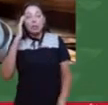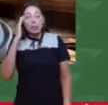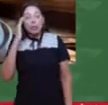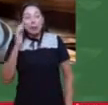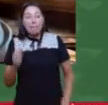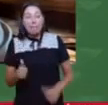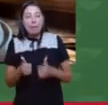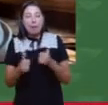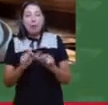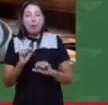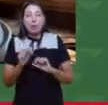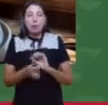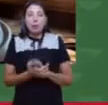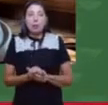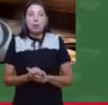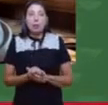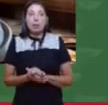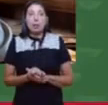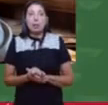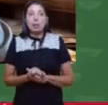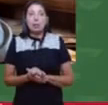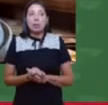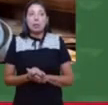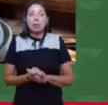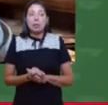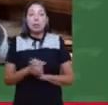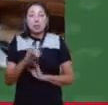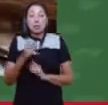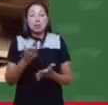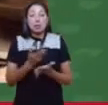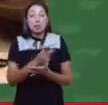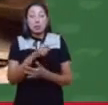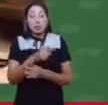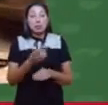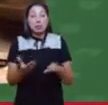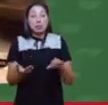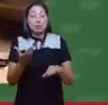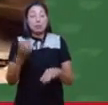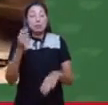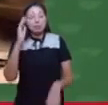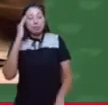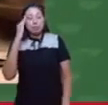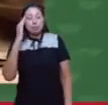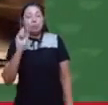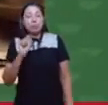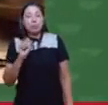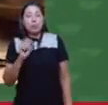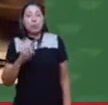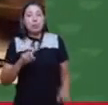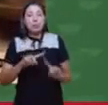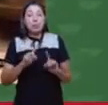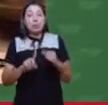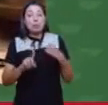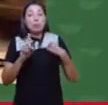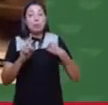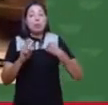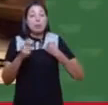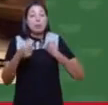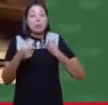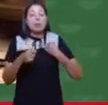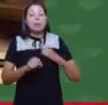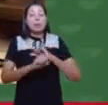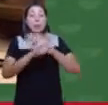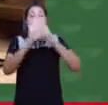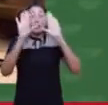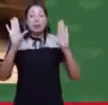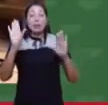melhor o que aconteceu e acontece no parlamento nesse momento. Mas a primeira questão que precisa ficar clara